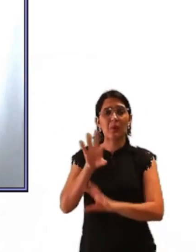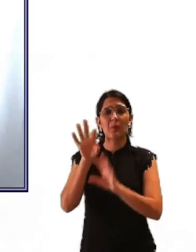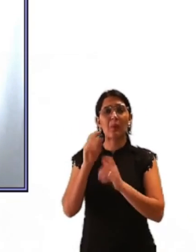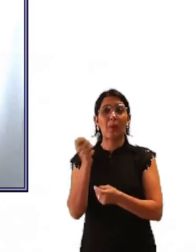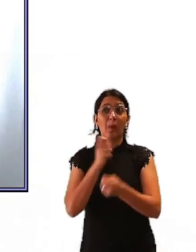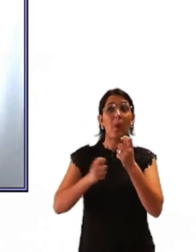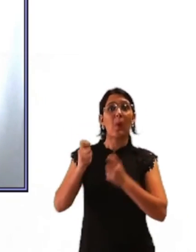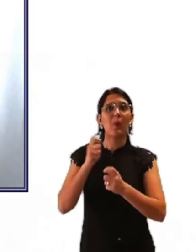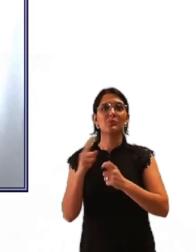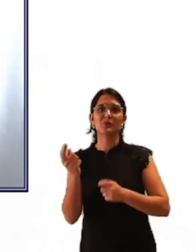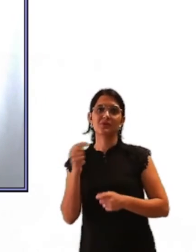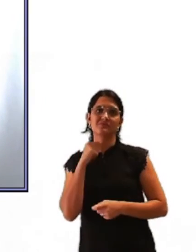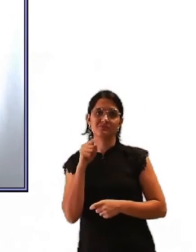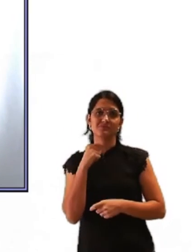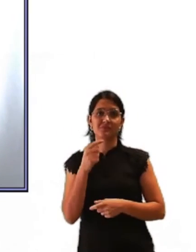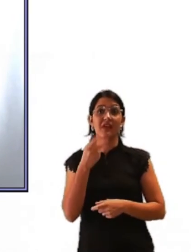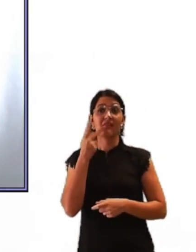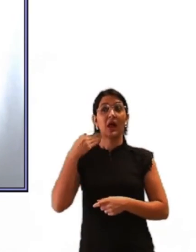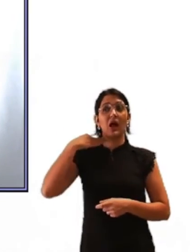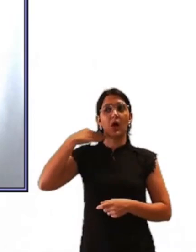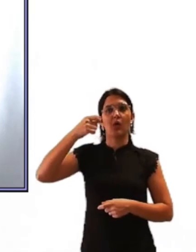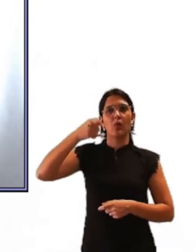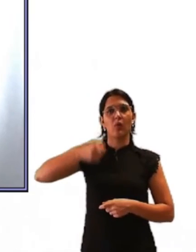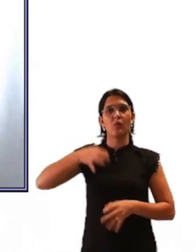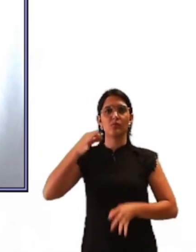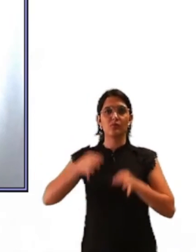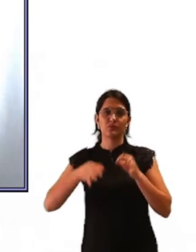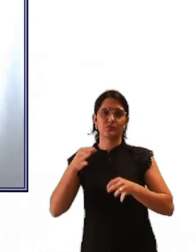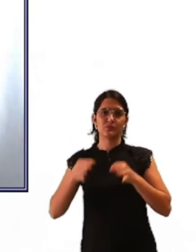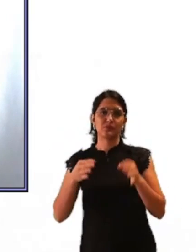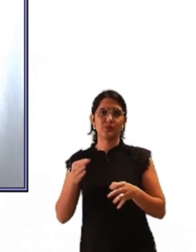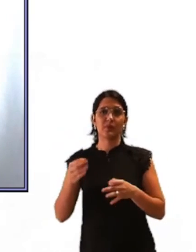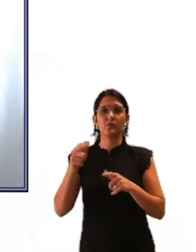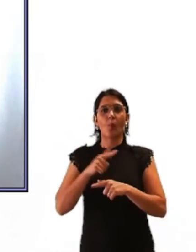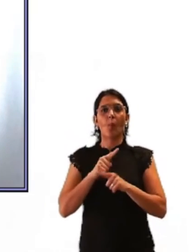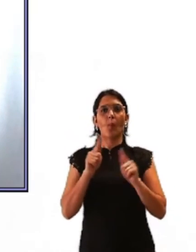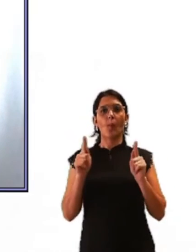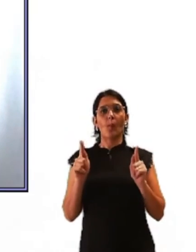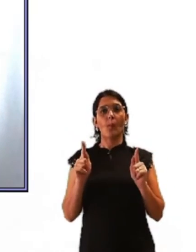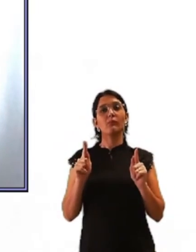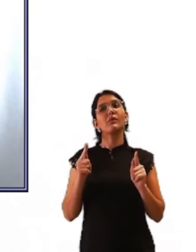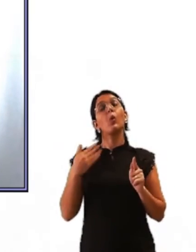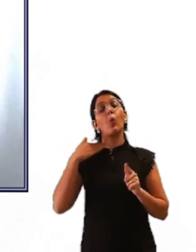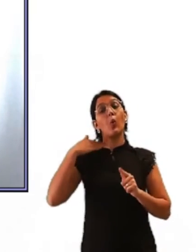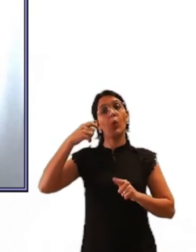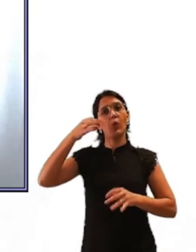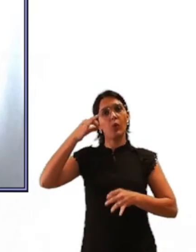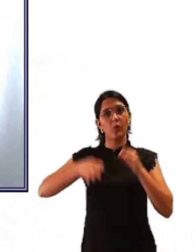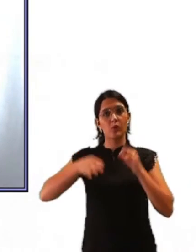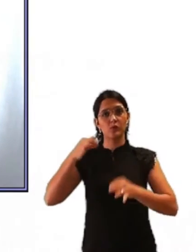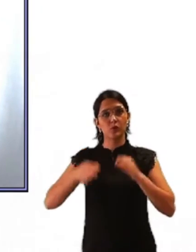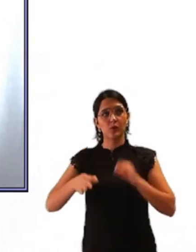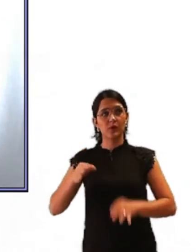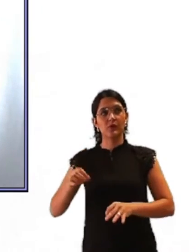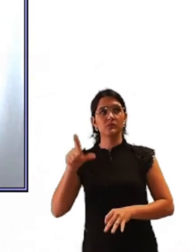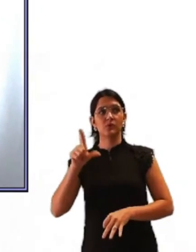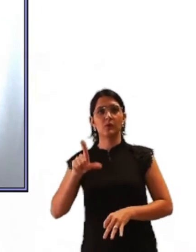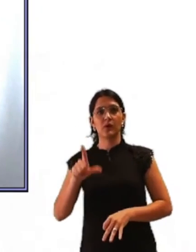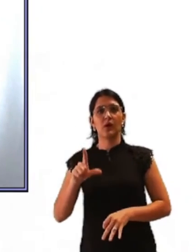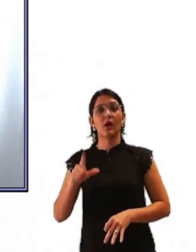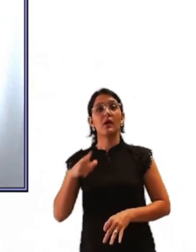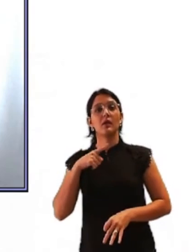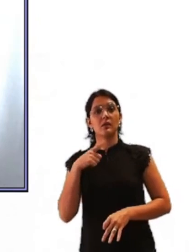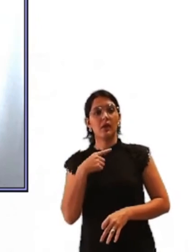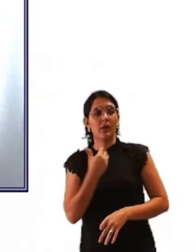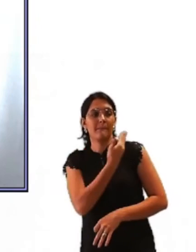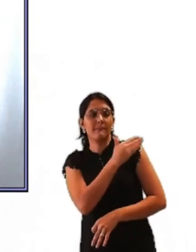neutro, ele vai tratar do juiz imparcial, que é diferente, né? Em momento nenhum, a legislação vai